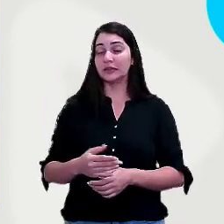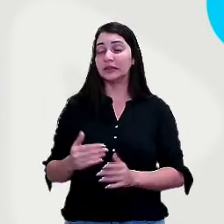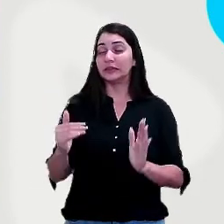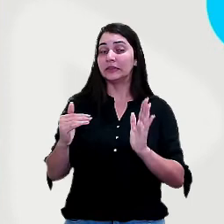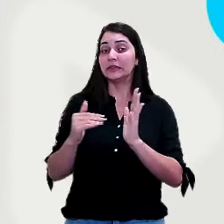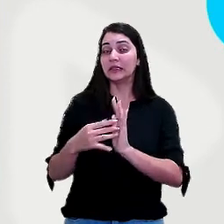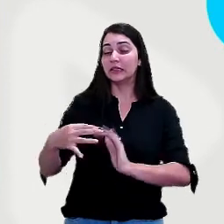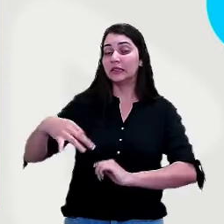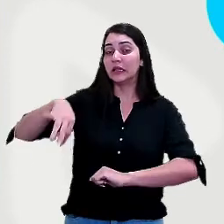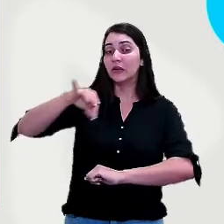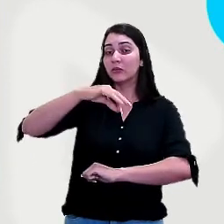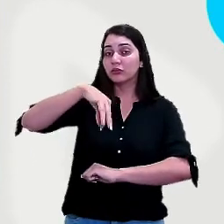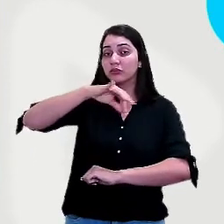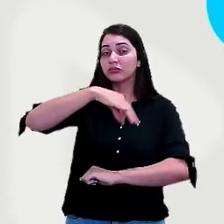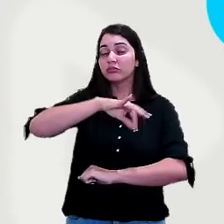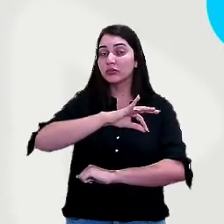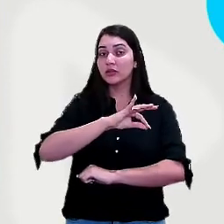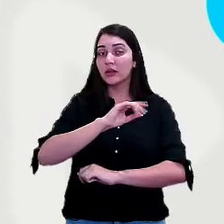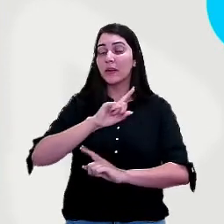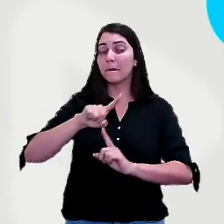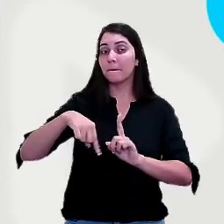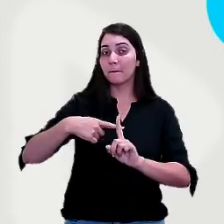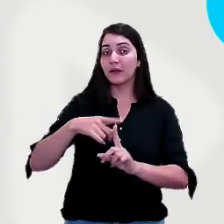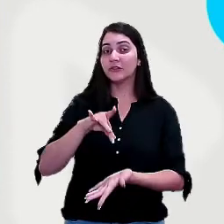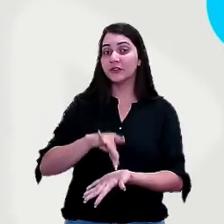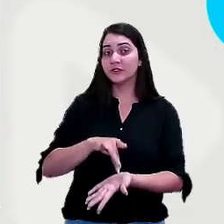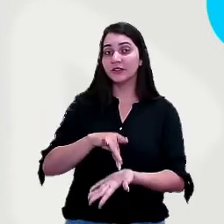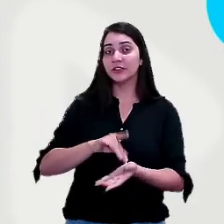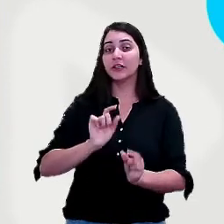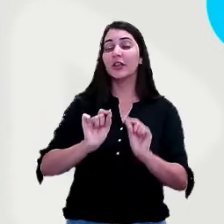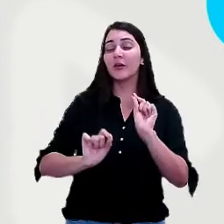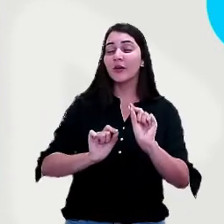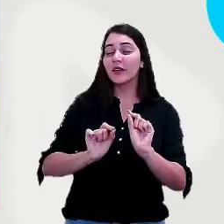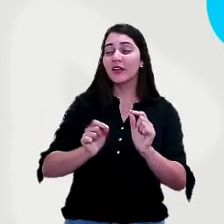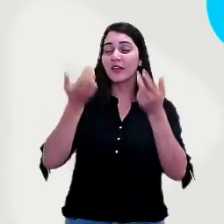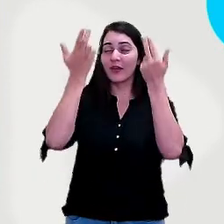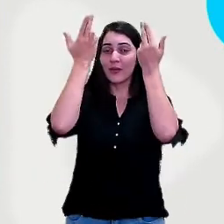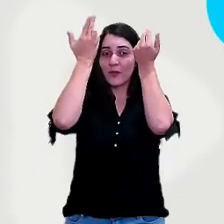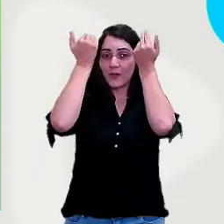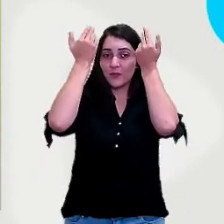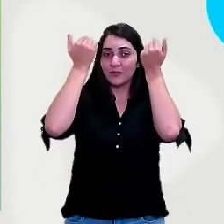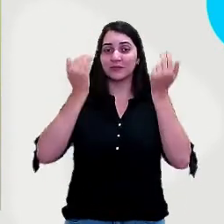uma abelha, mas na verdade era uma coelha.